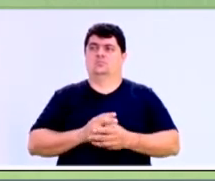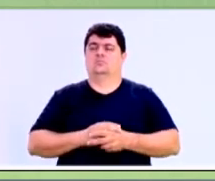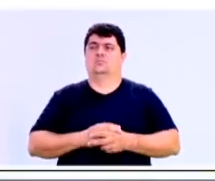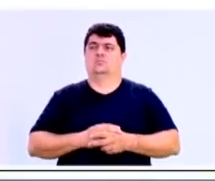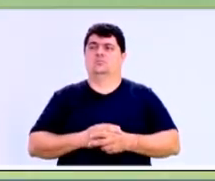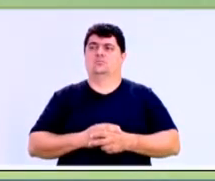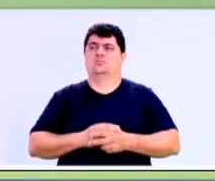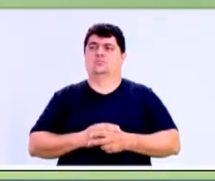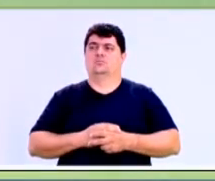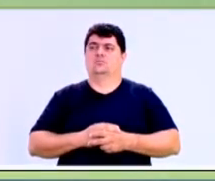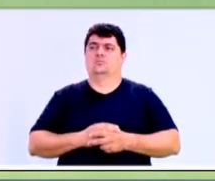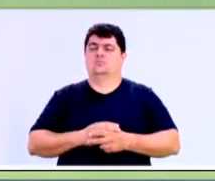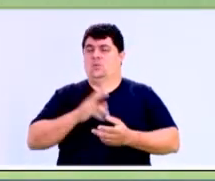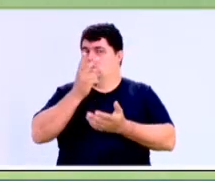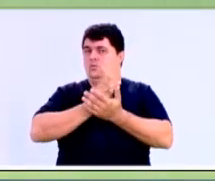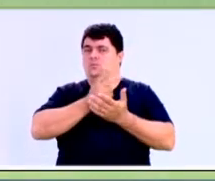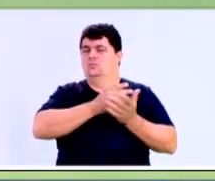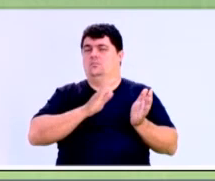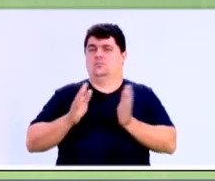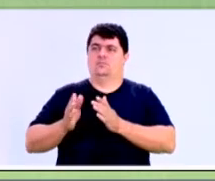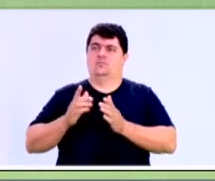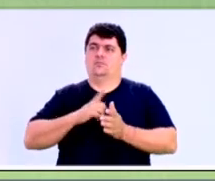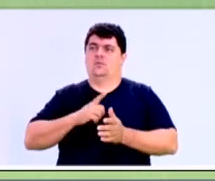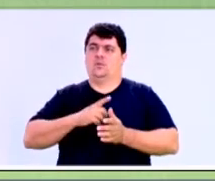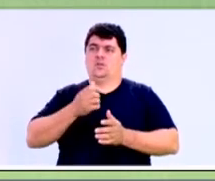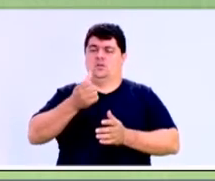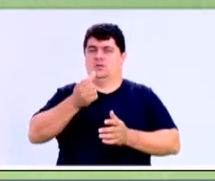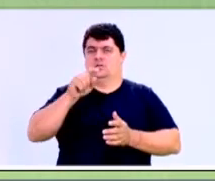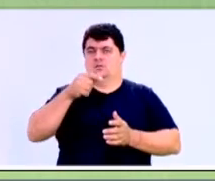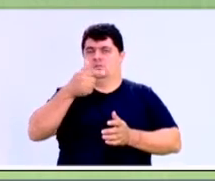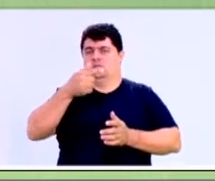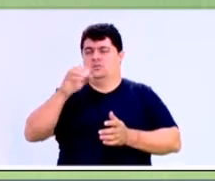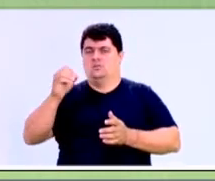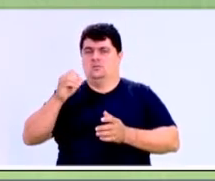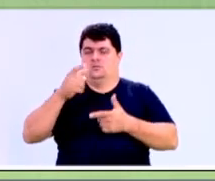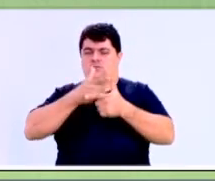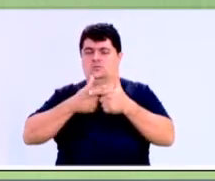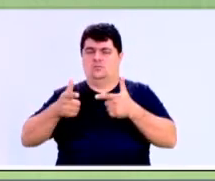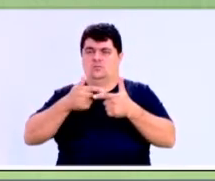assim, continuando. Então, eu pego 6.700, divido por